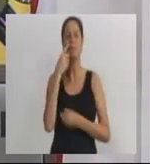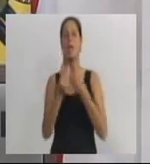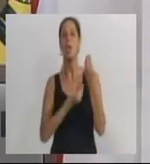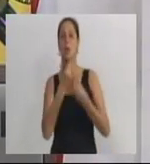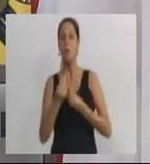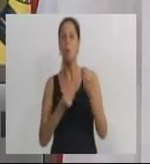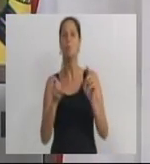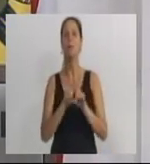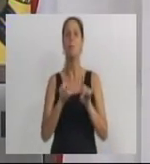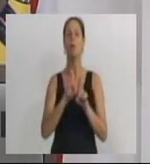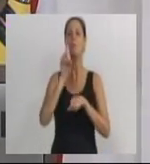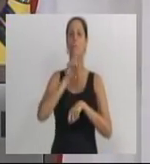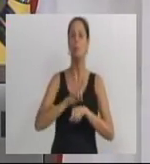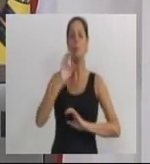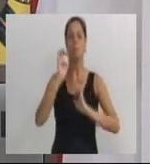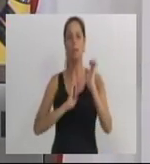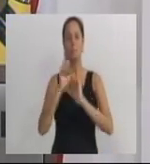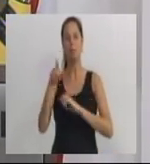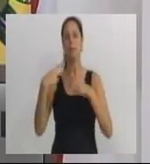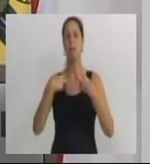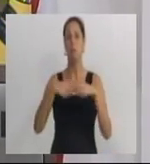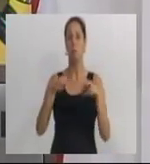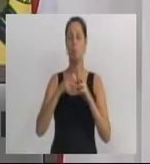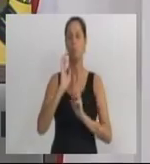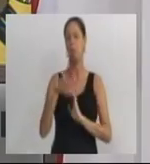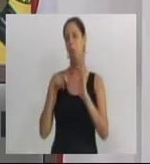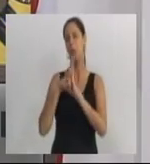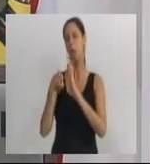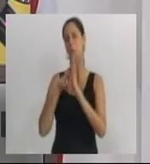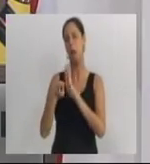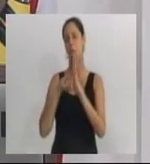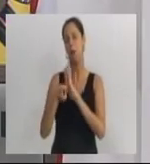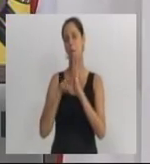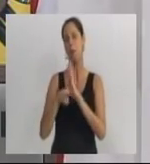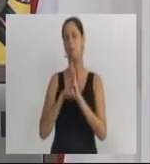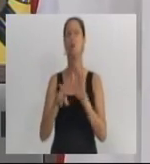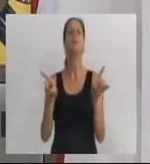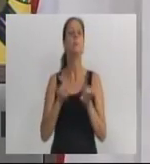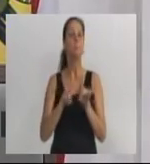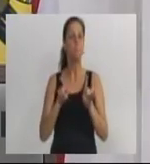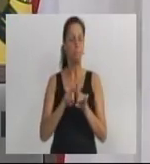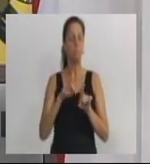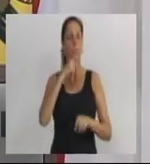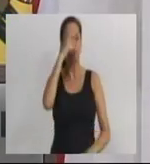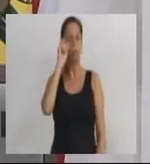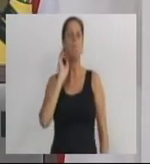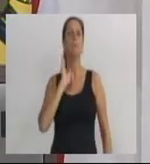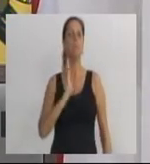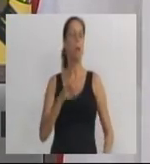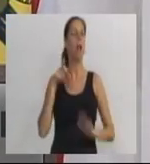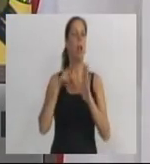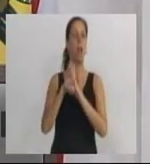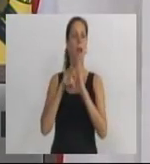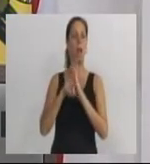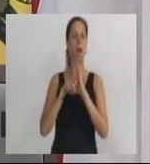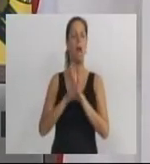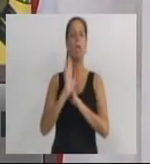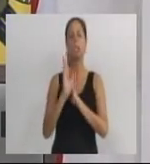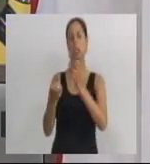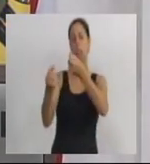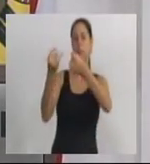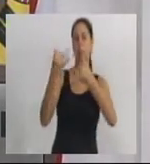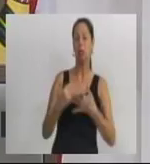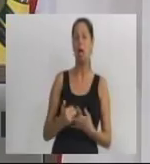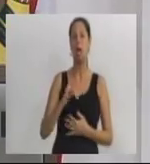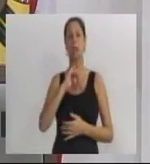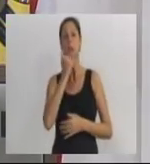enfim, onde fui um dos que fez vários questionamentos, o vereador Jefferson também fez vários outros em nome da nossa bancada. Ouvimos várias desculpas, falas